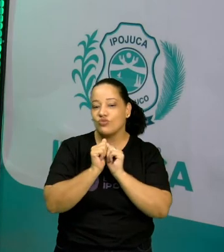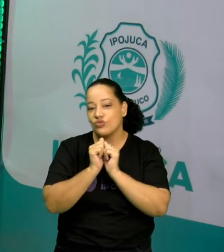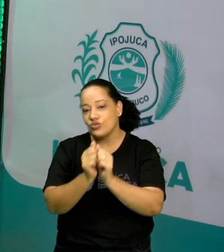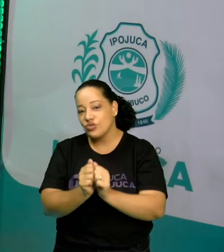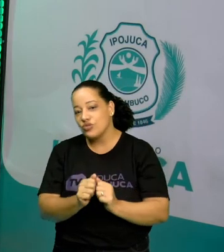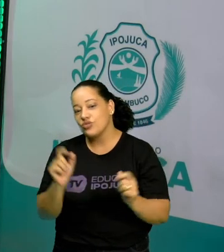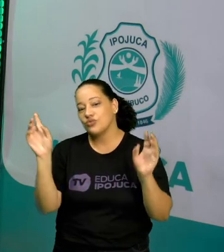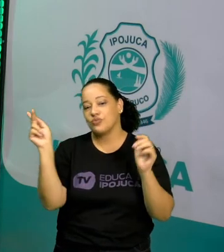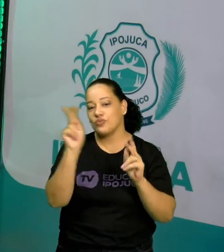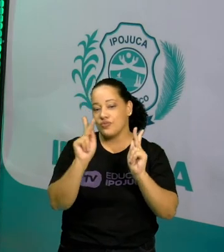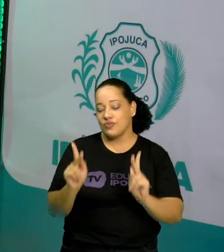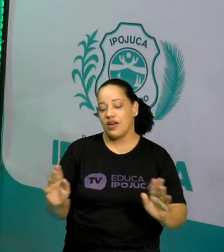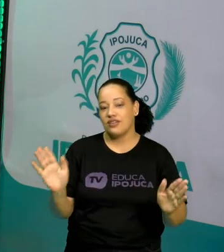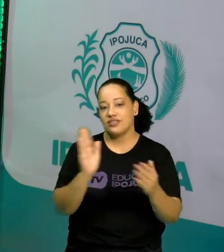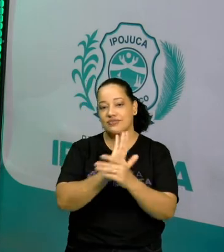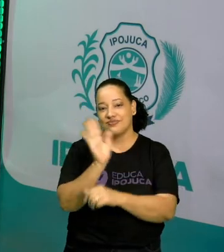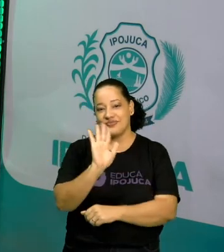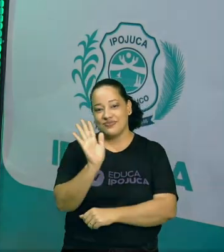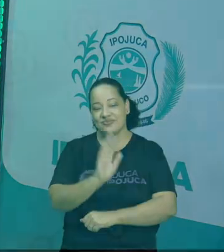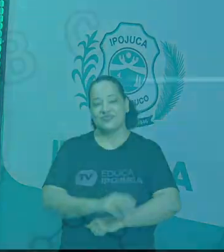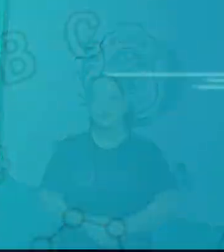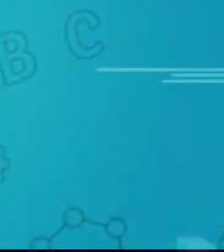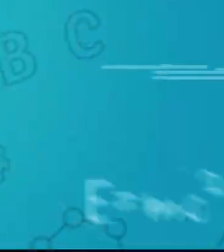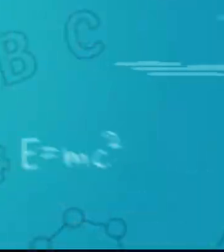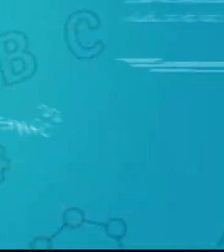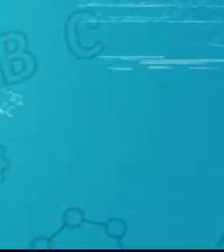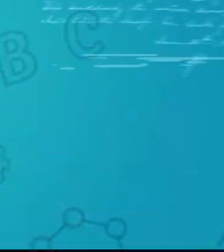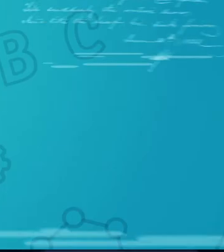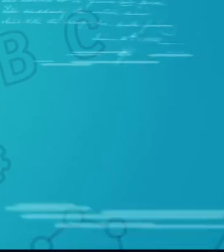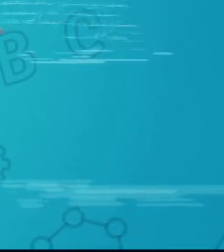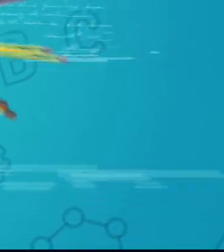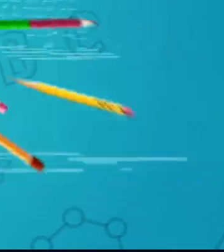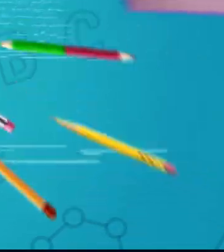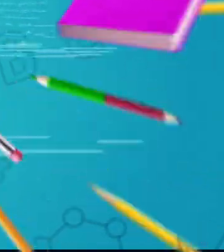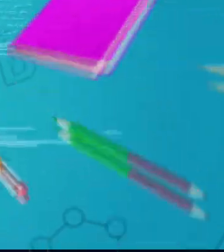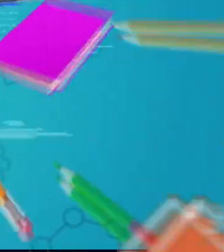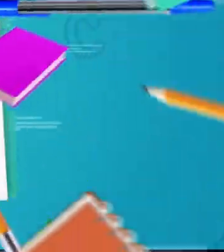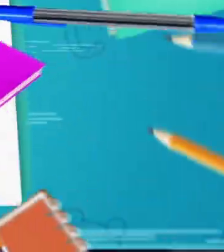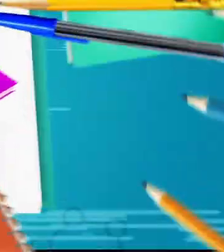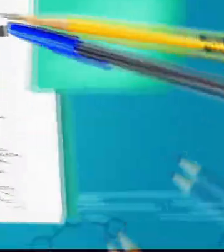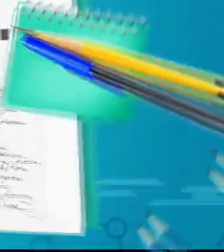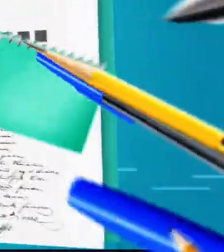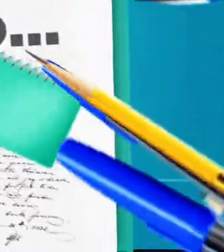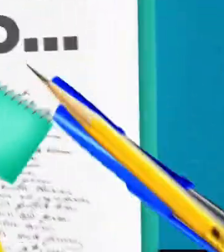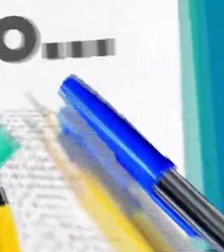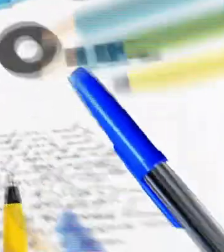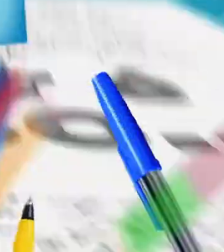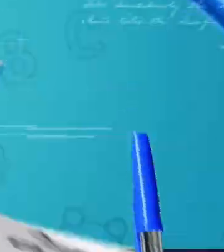até mais. Thank you.